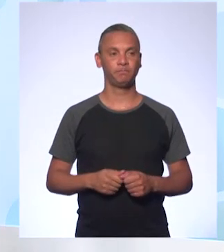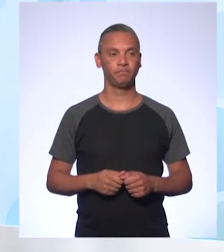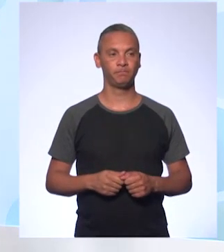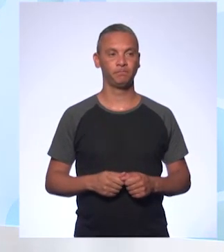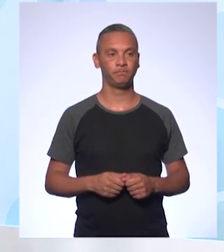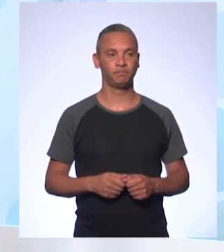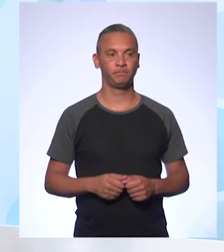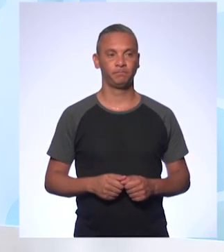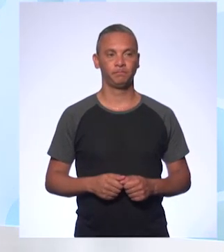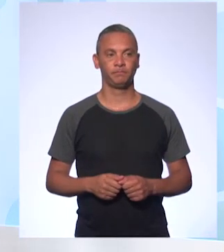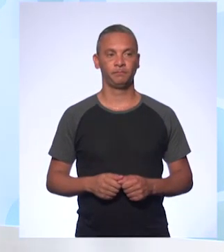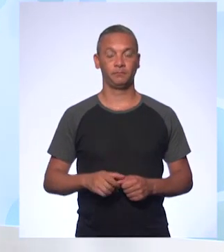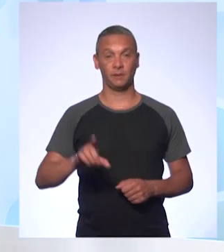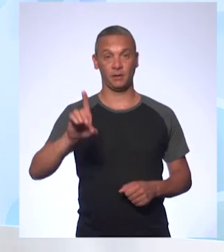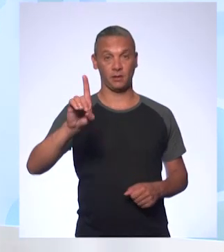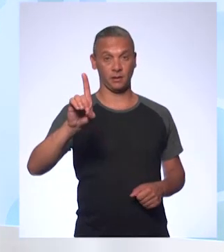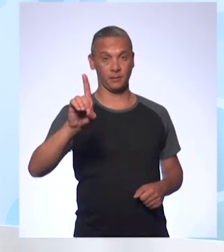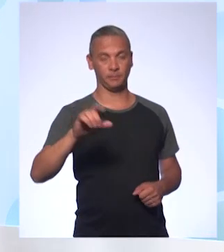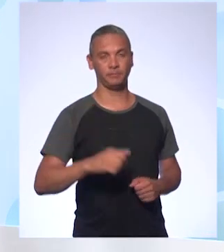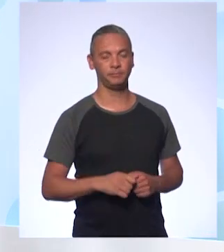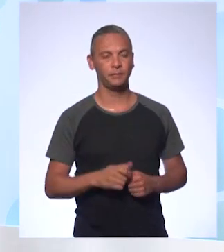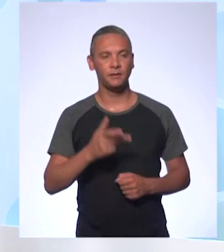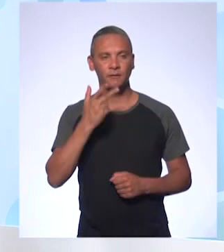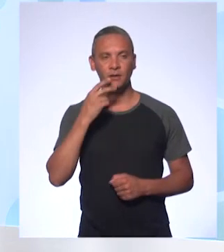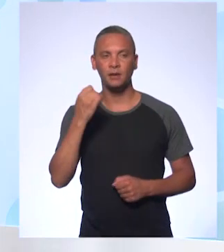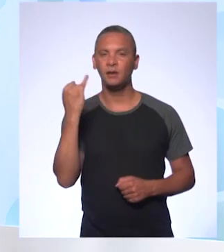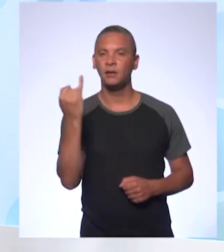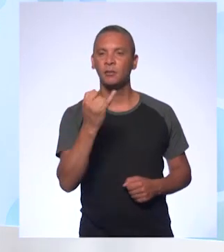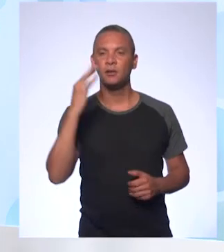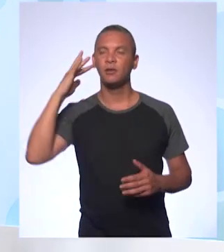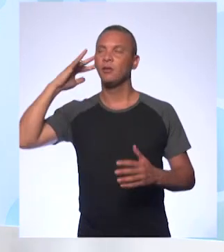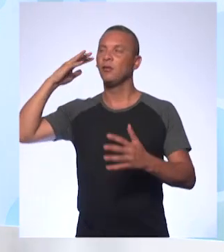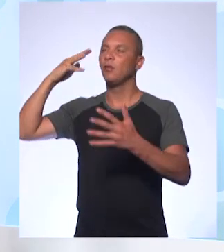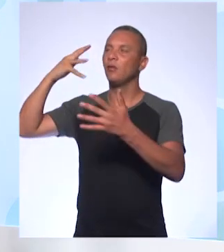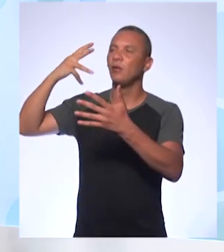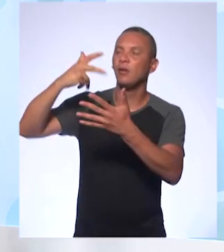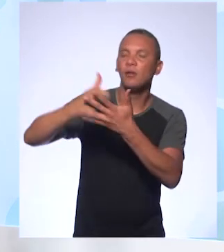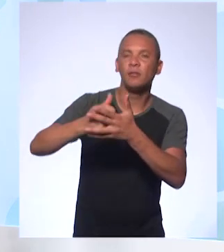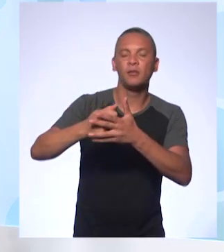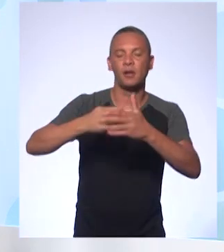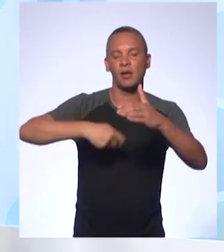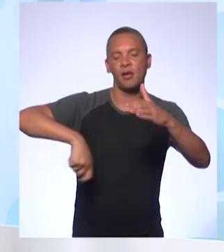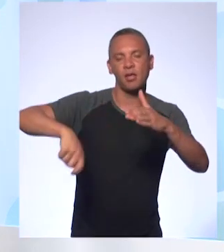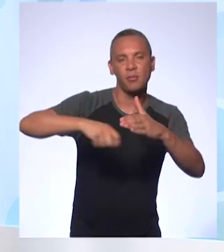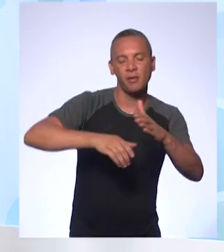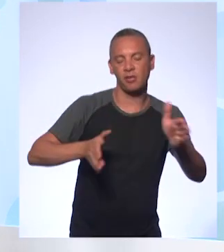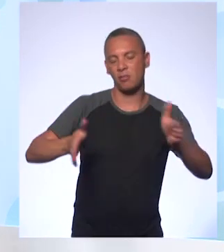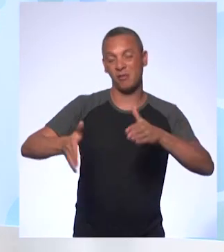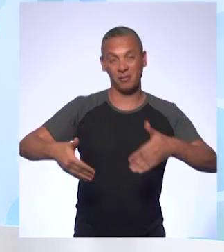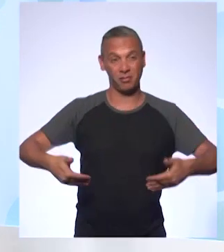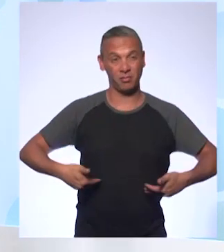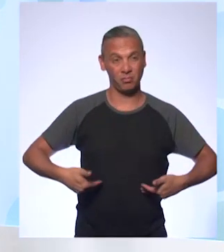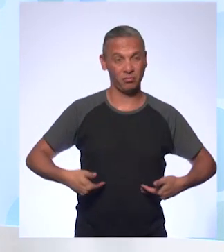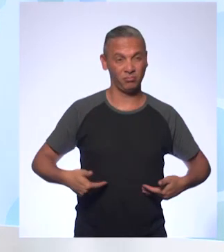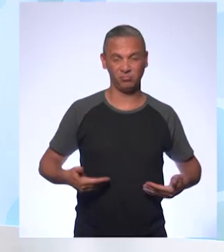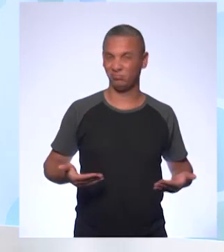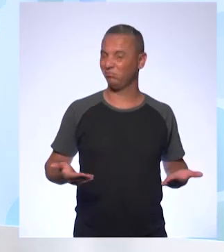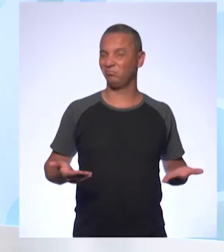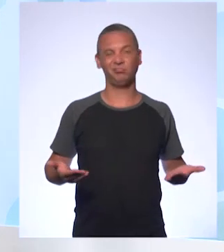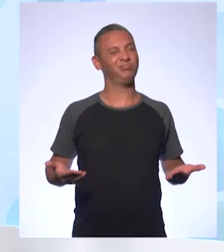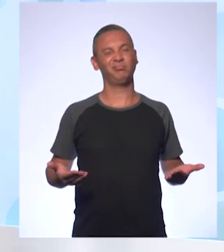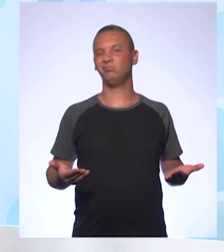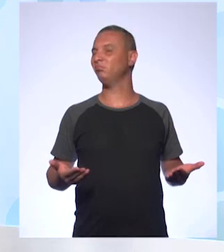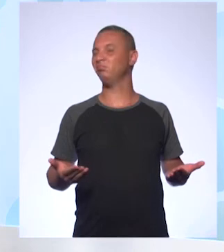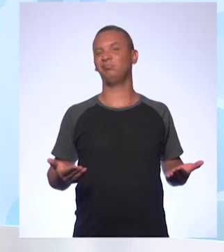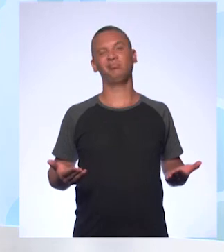Letra D. Resgata o papel histórico desse alimento em tempos de fome. Nenhum